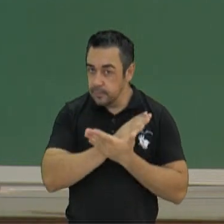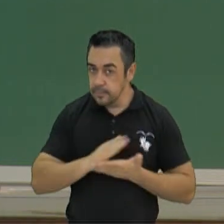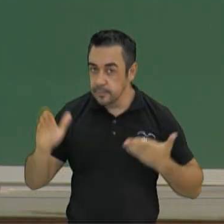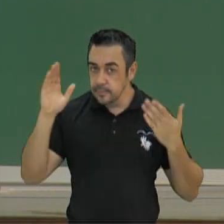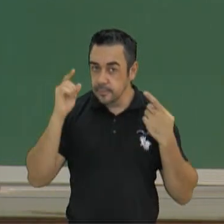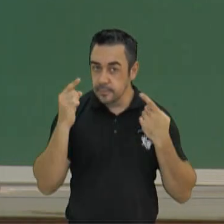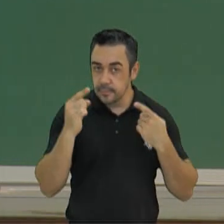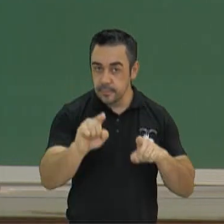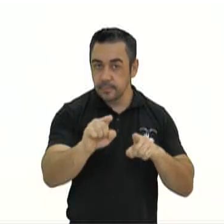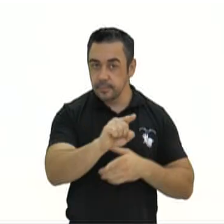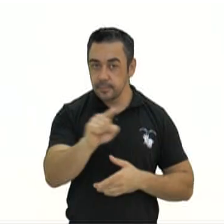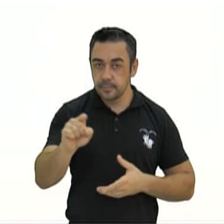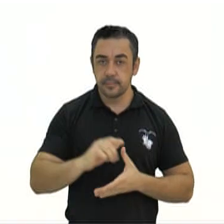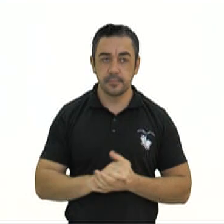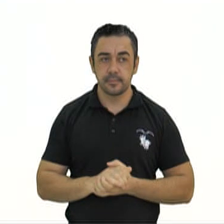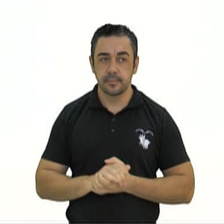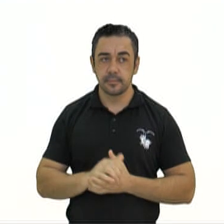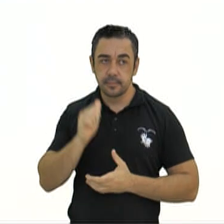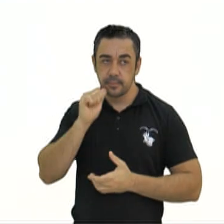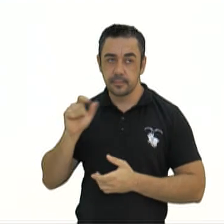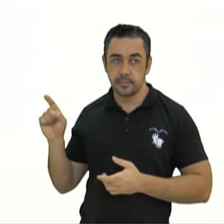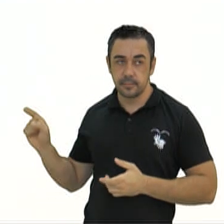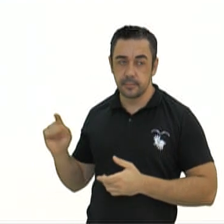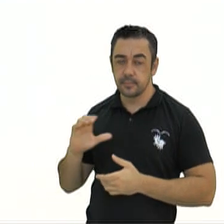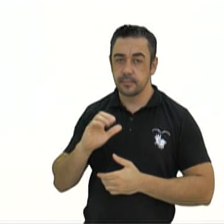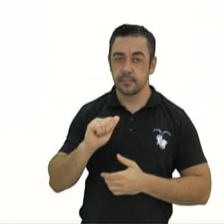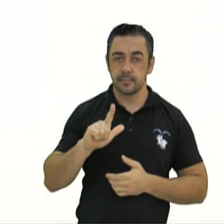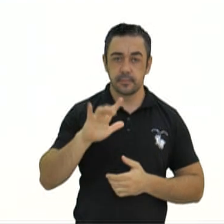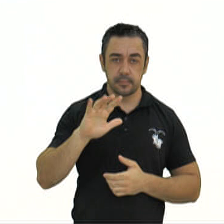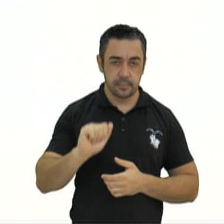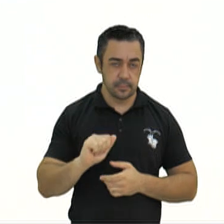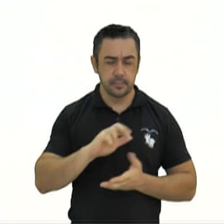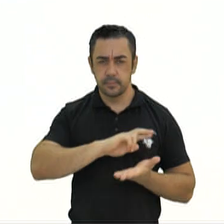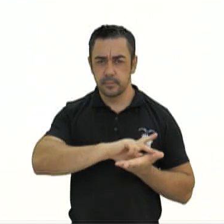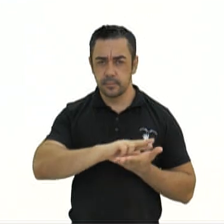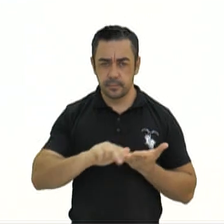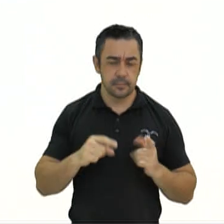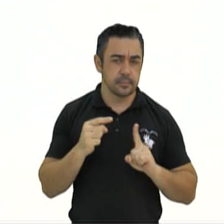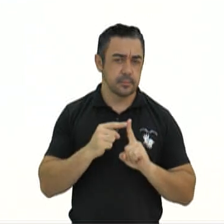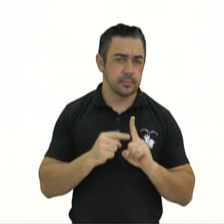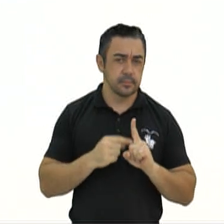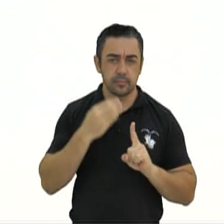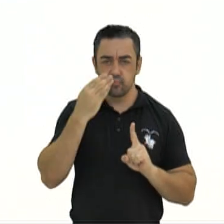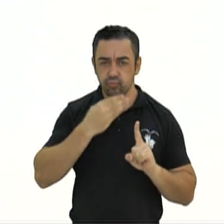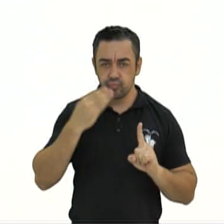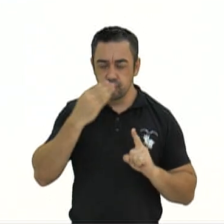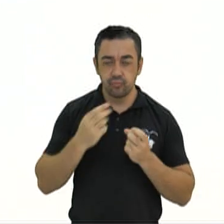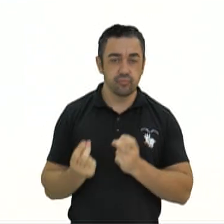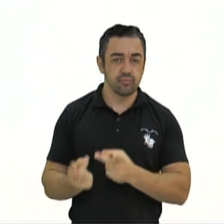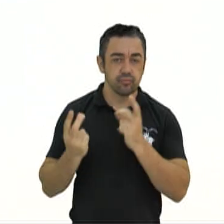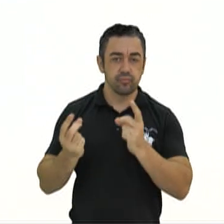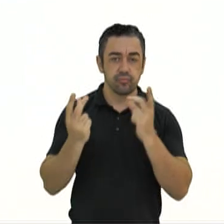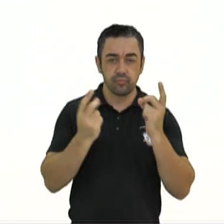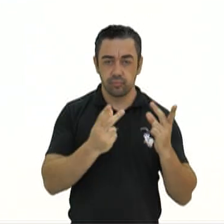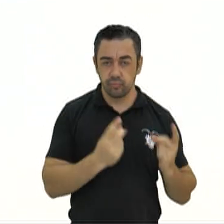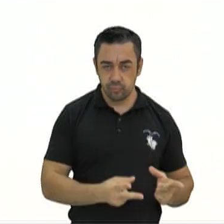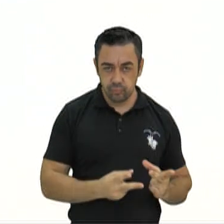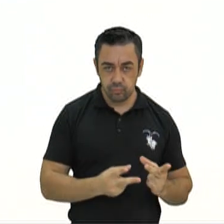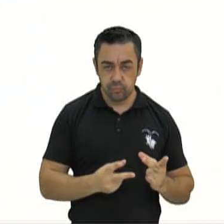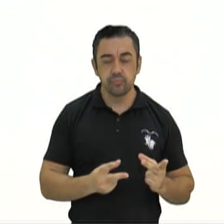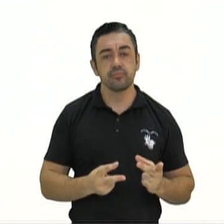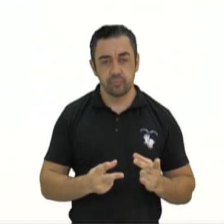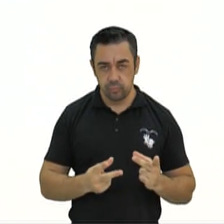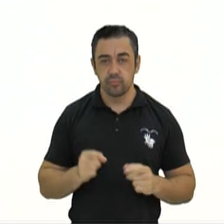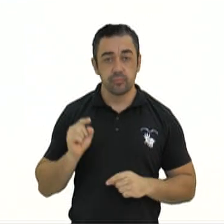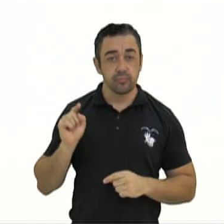desafio. Então, vamos lá. Carla produz diversos tipos de doces para vender. Para uma